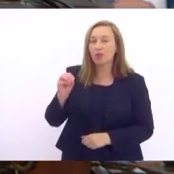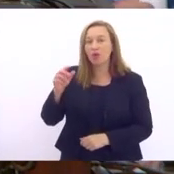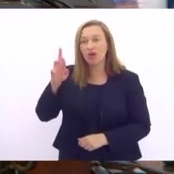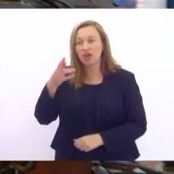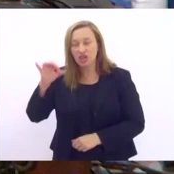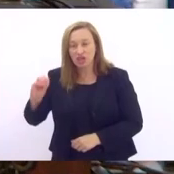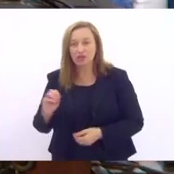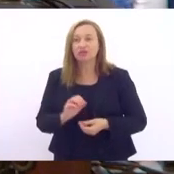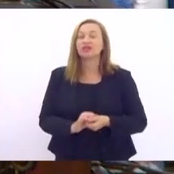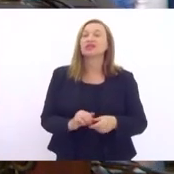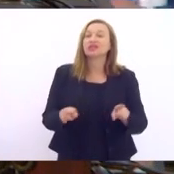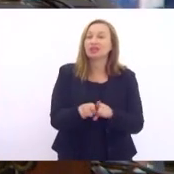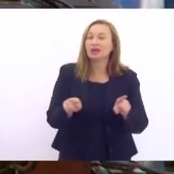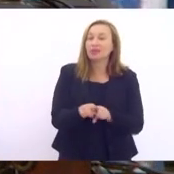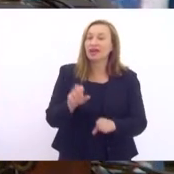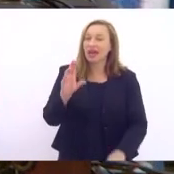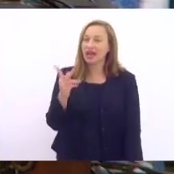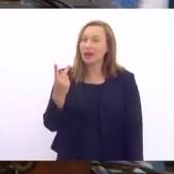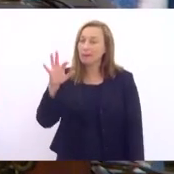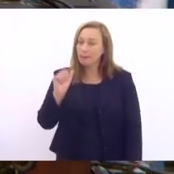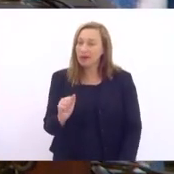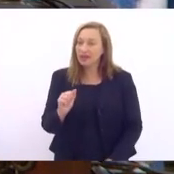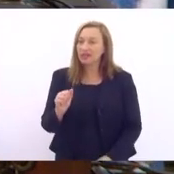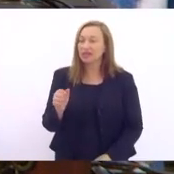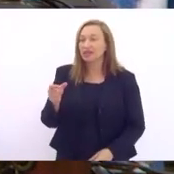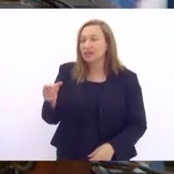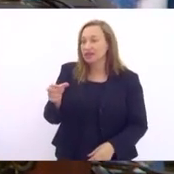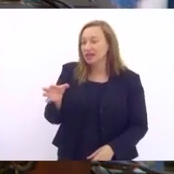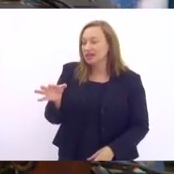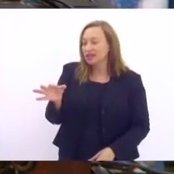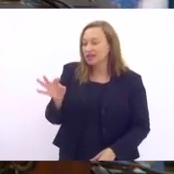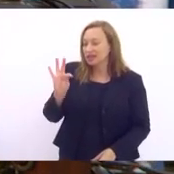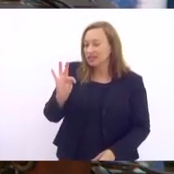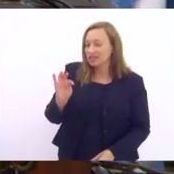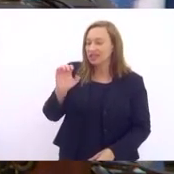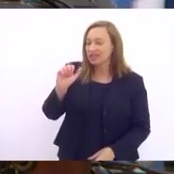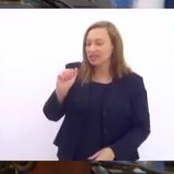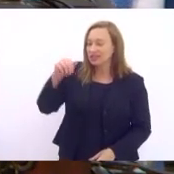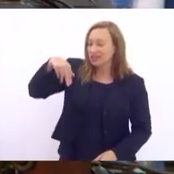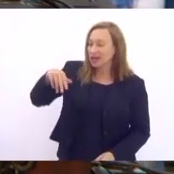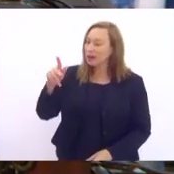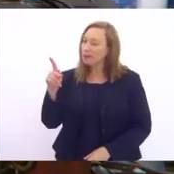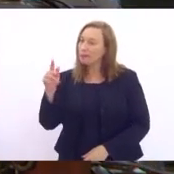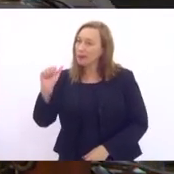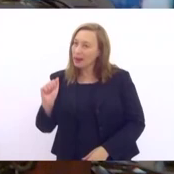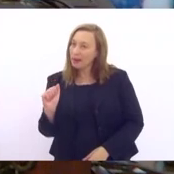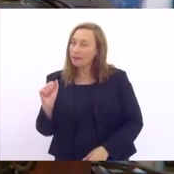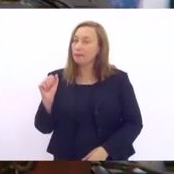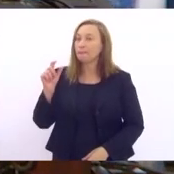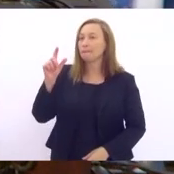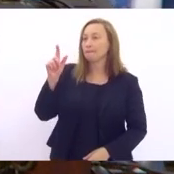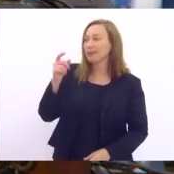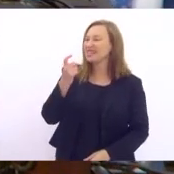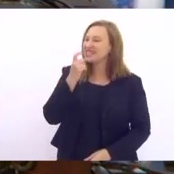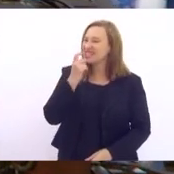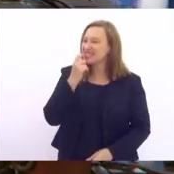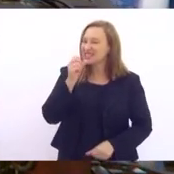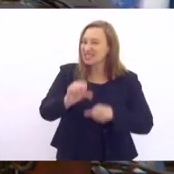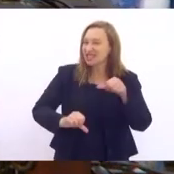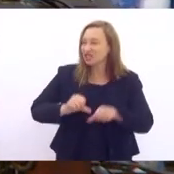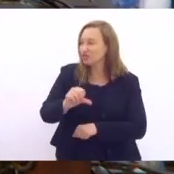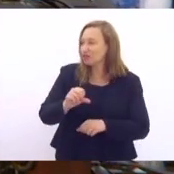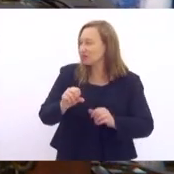de tampas plásticas a serem transformadas em cadeiras de rodas para doação. São muitas ações nas mais diversas